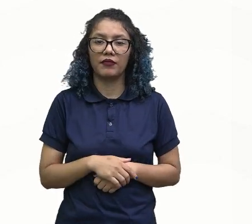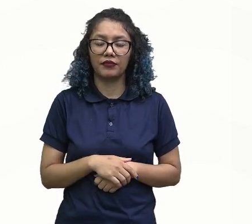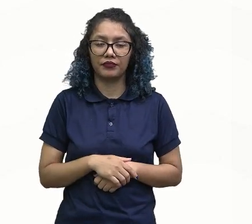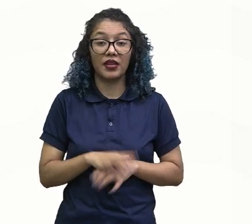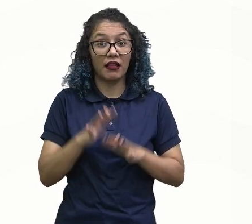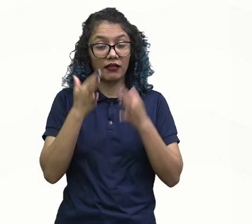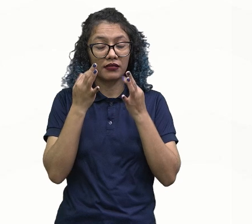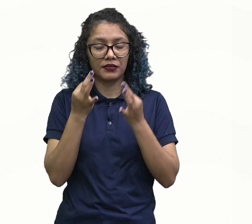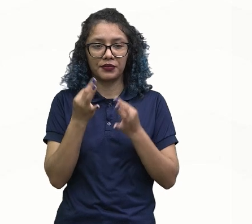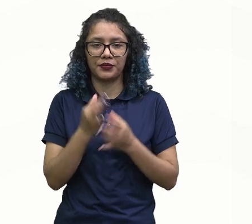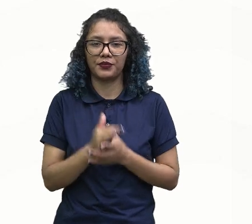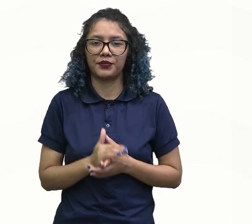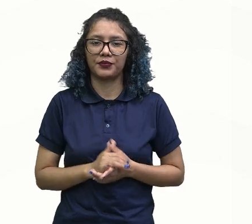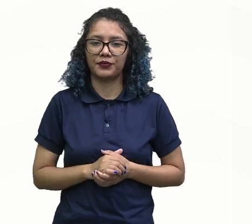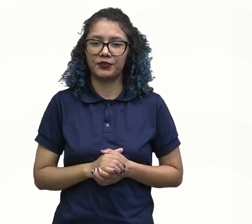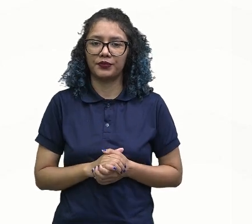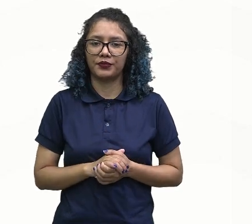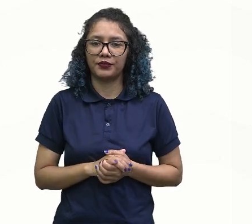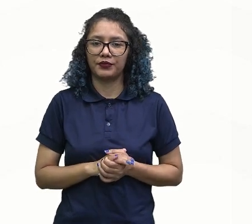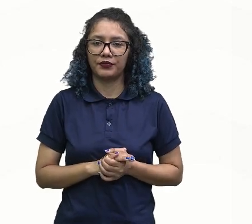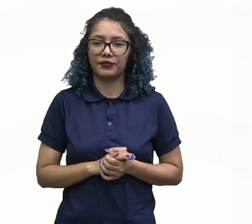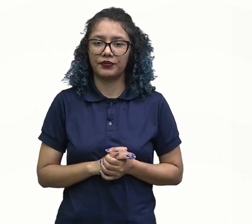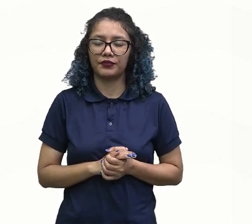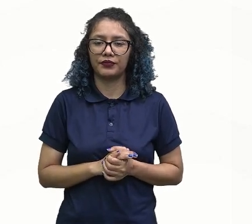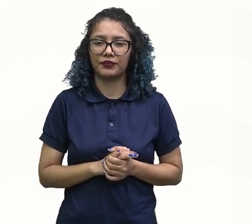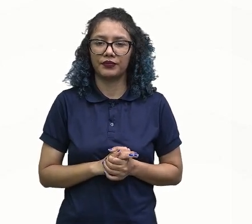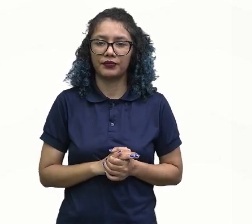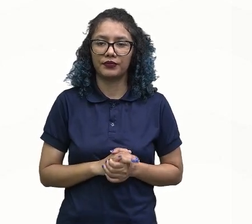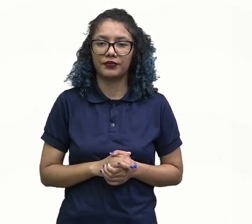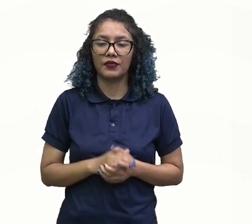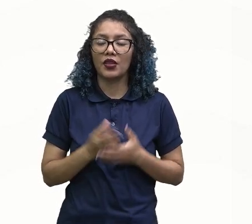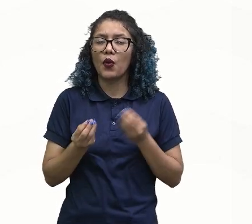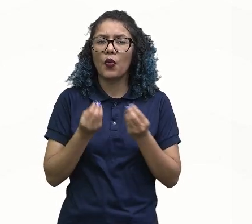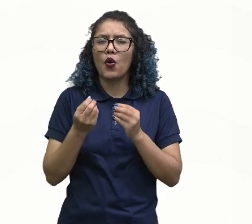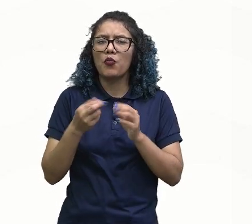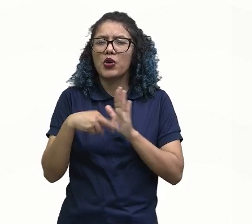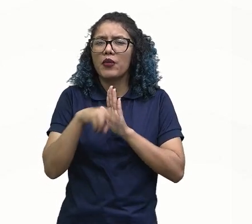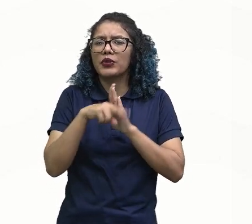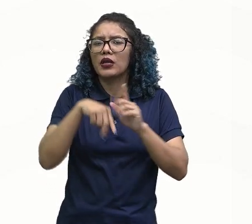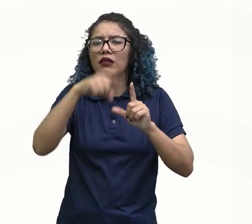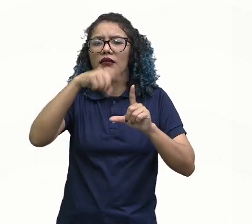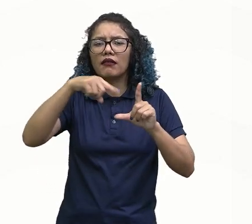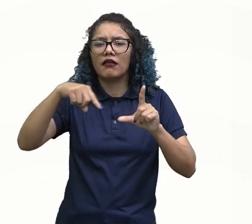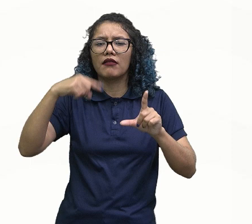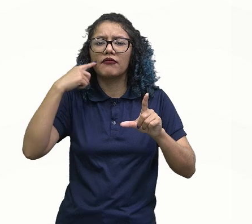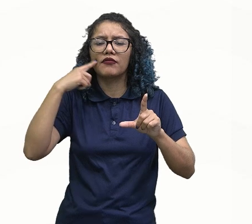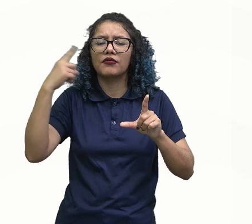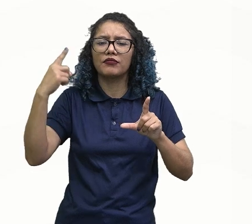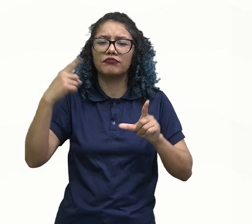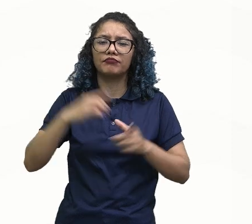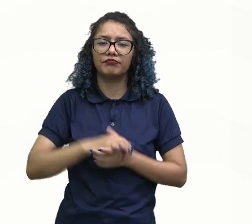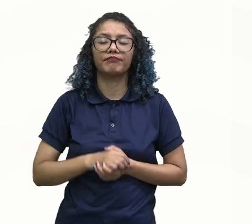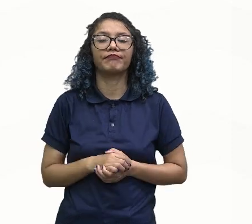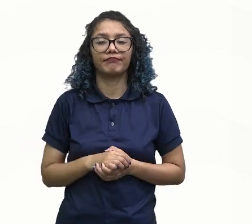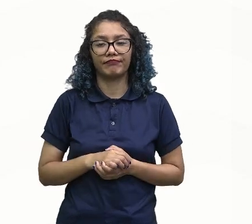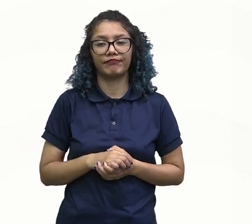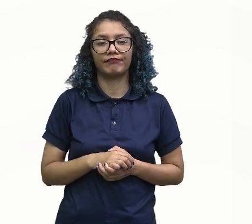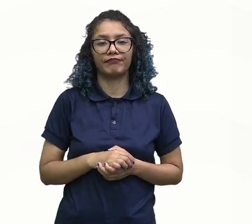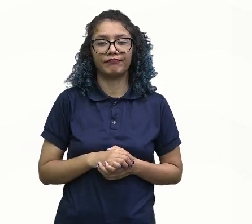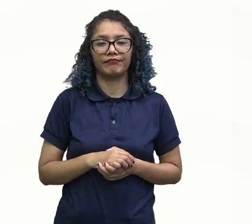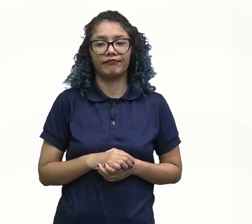preste atenção nisso. Então, graficamente falando, o que a gente vai ter é isso aí.